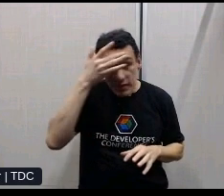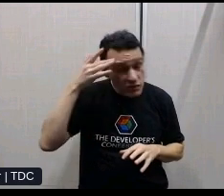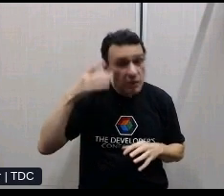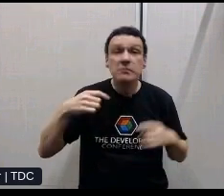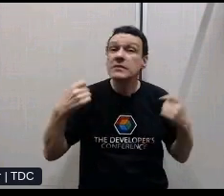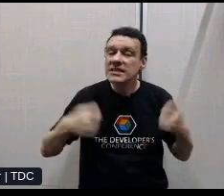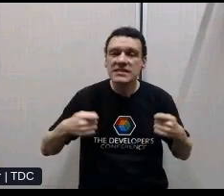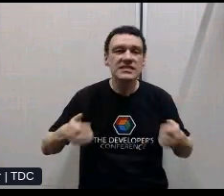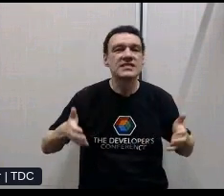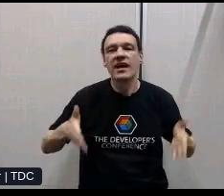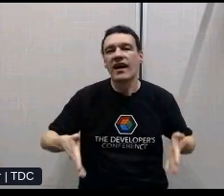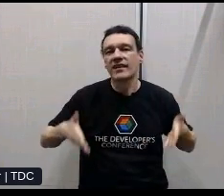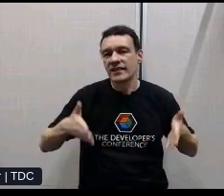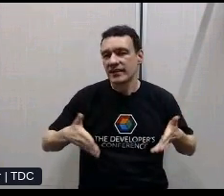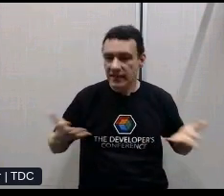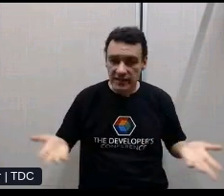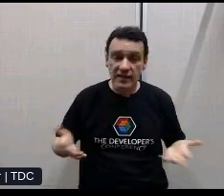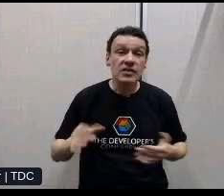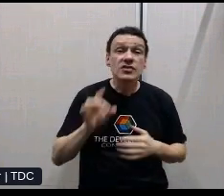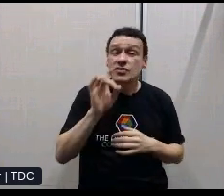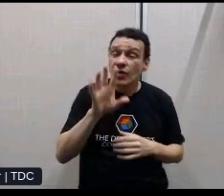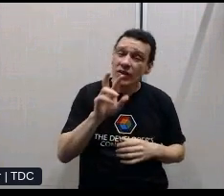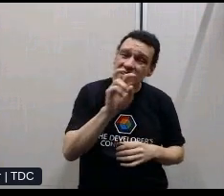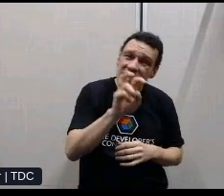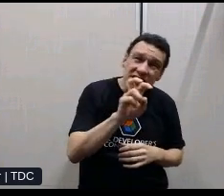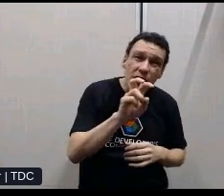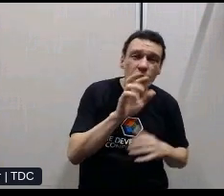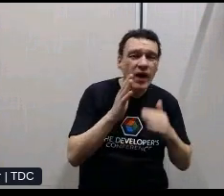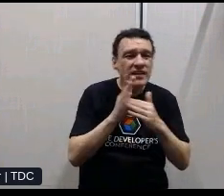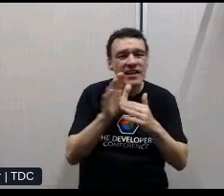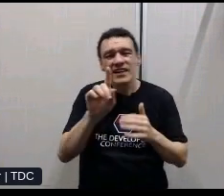apenas 5%, ou entre 5% a 15%,